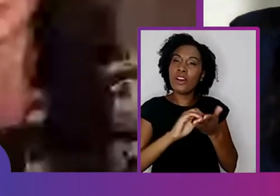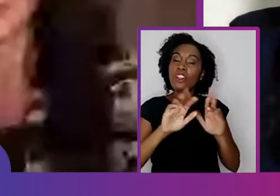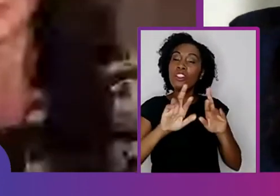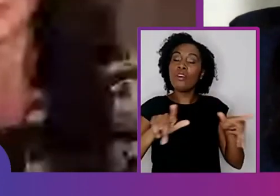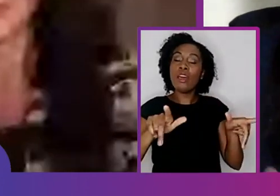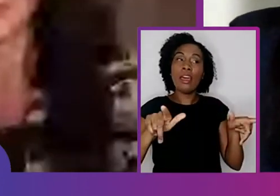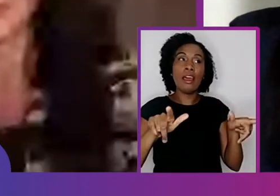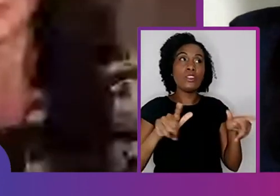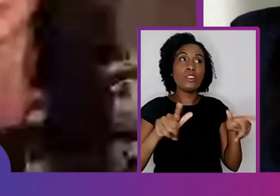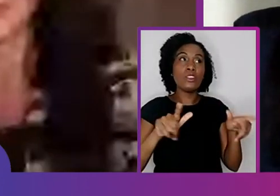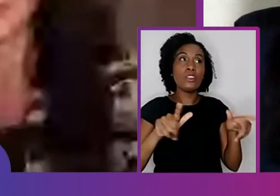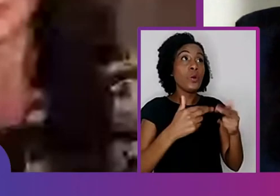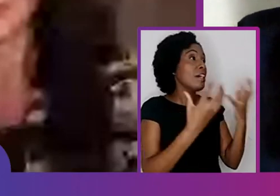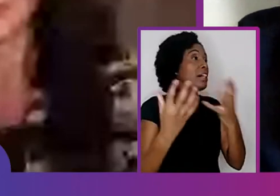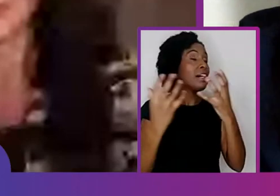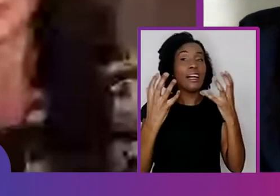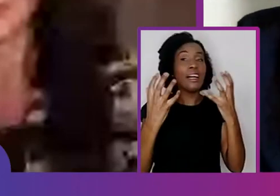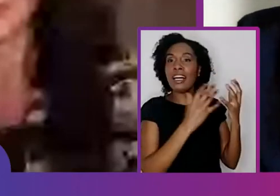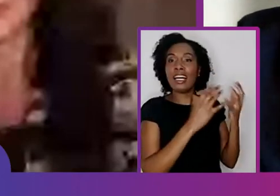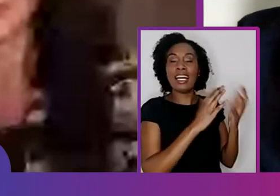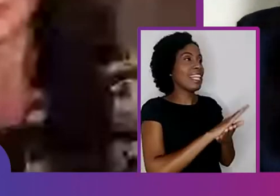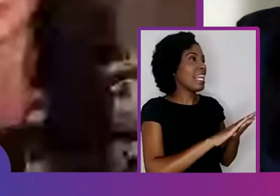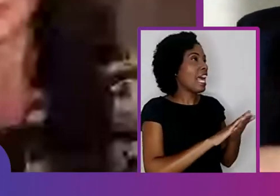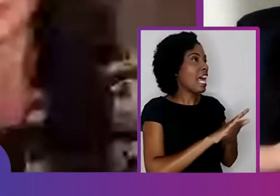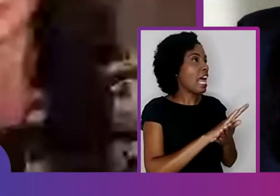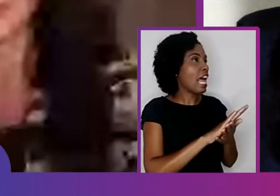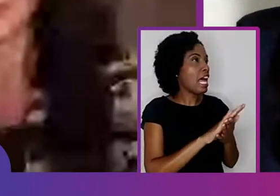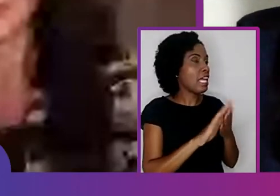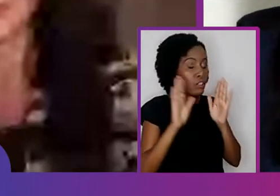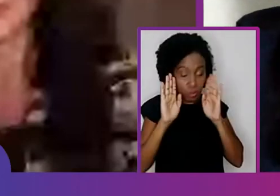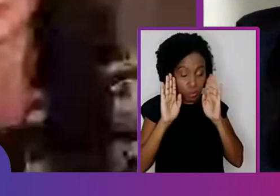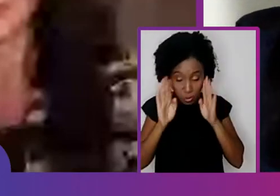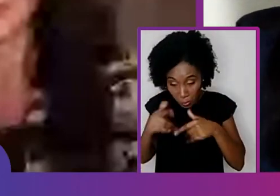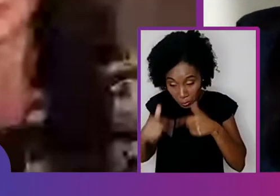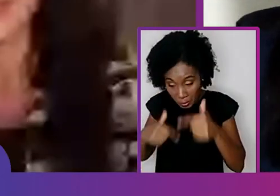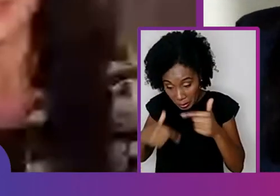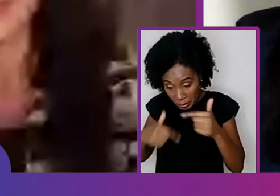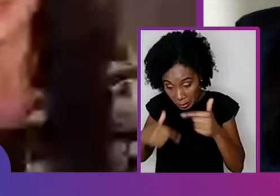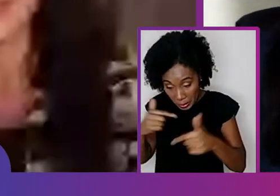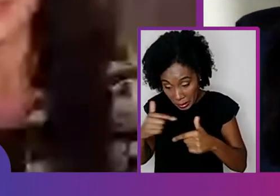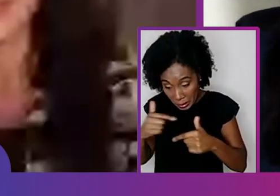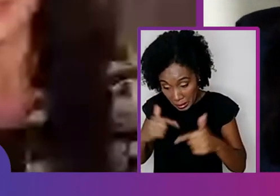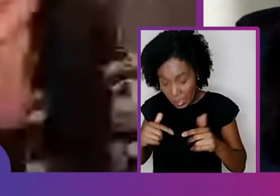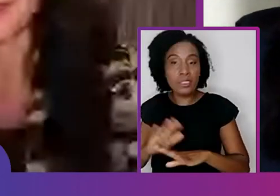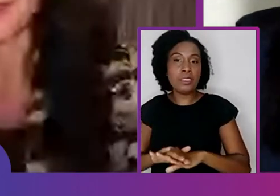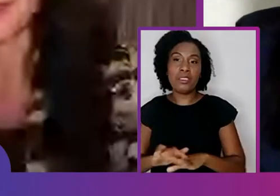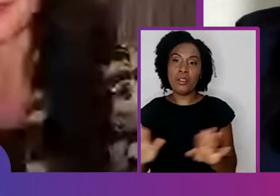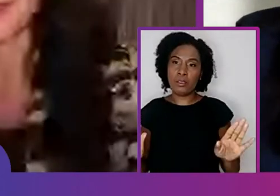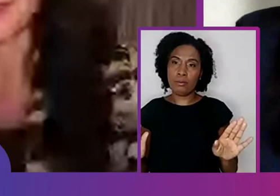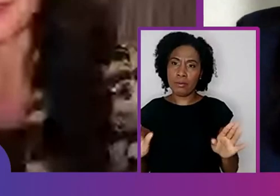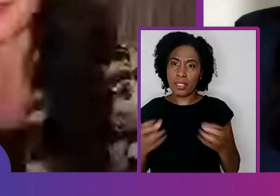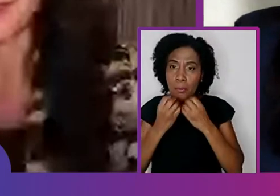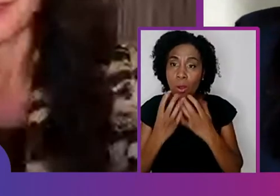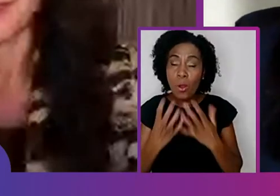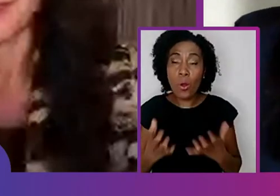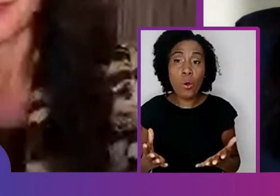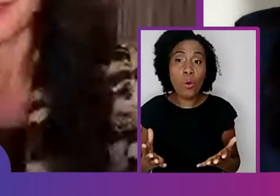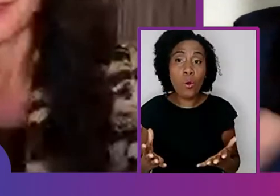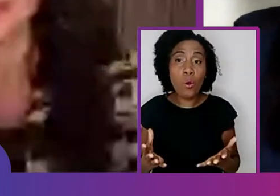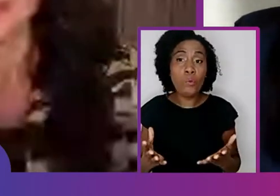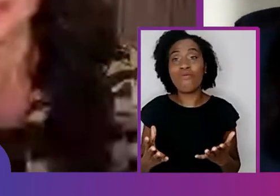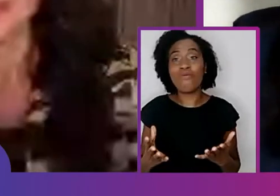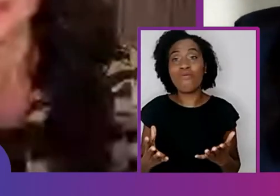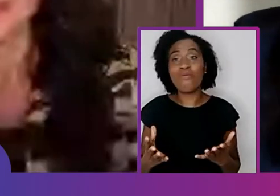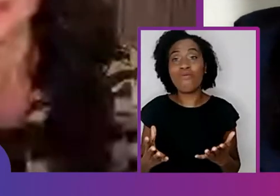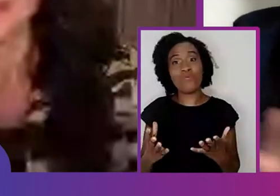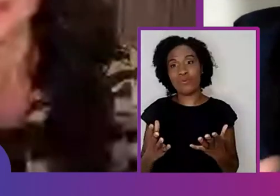ele é tóxico. Então, ótimo. Se esse ambiente é tóxico e eu comecei a colocar umas almofadas no chão, não foi isso que aconteceu? Coloquei mesinha de